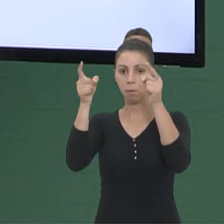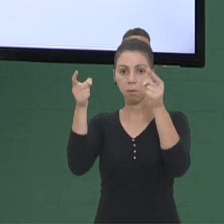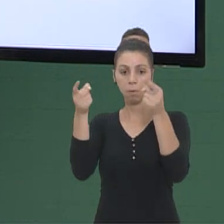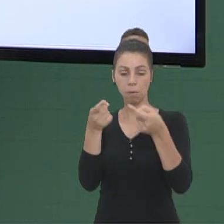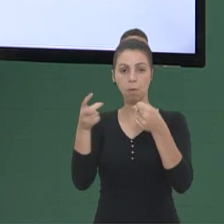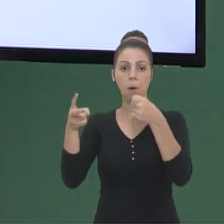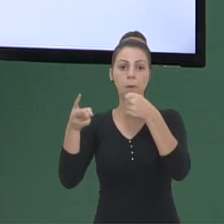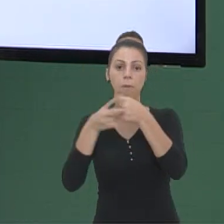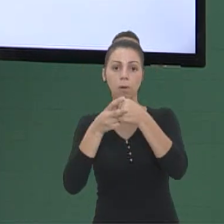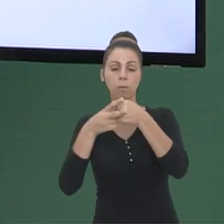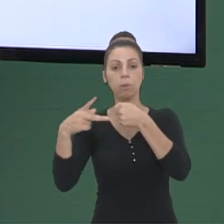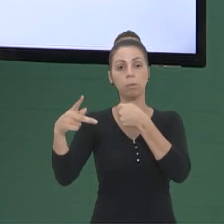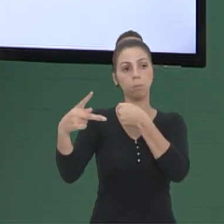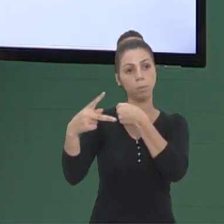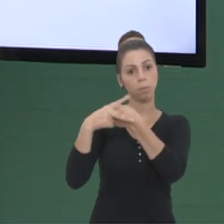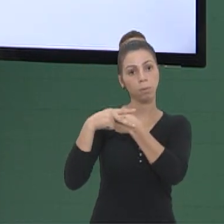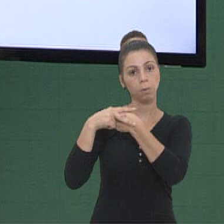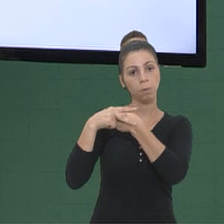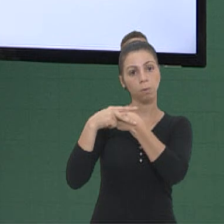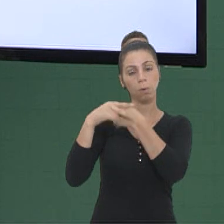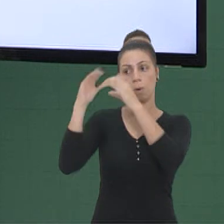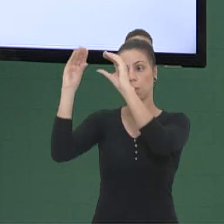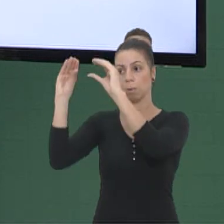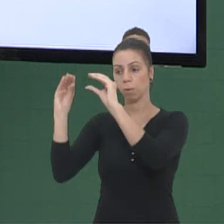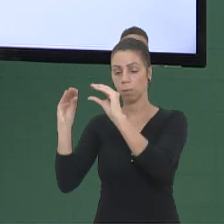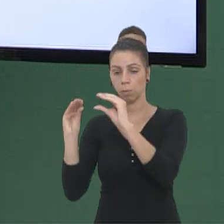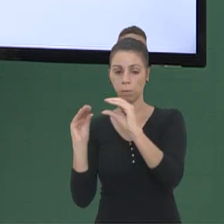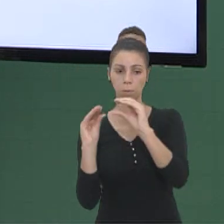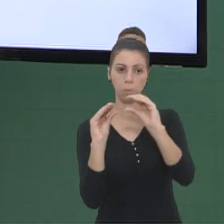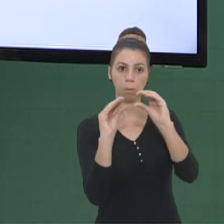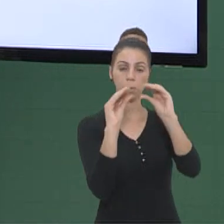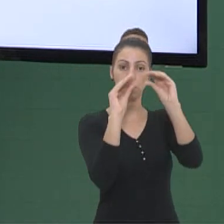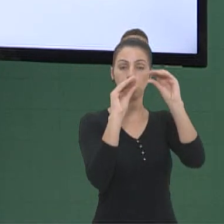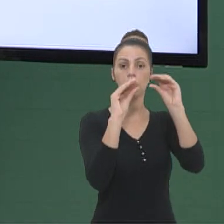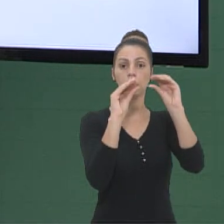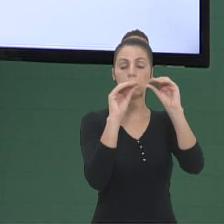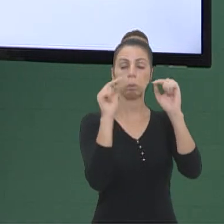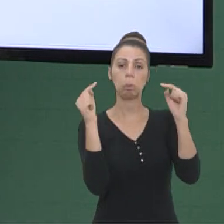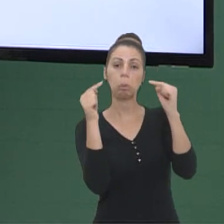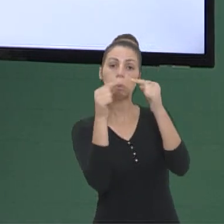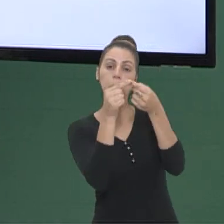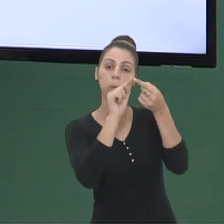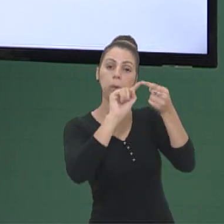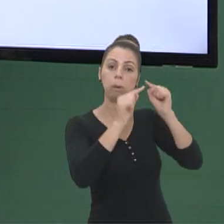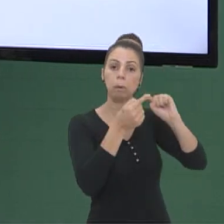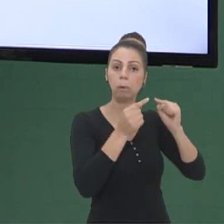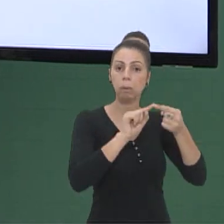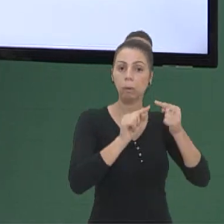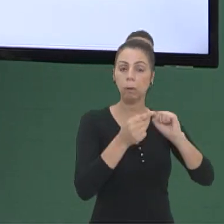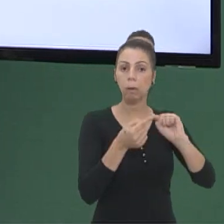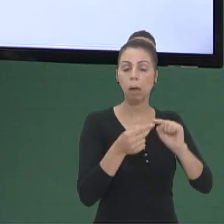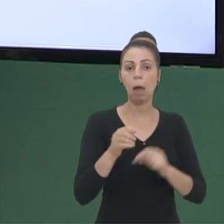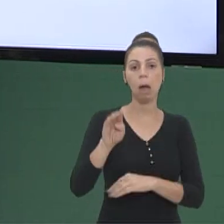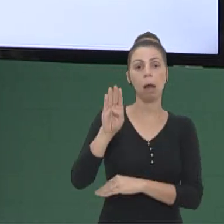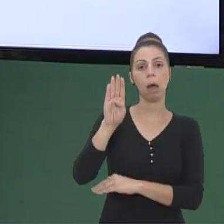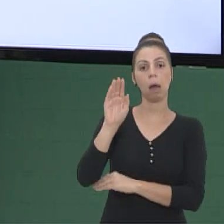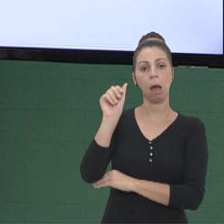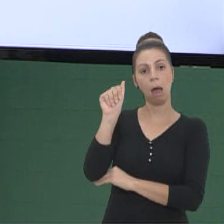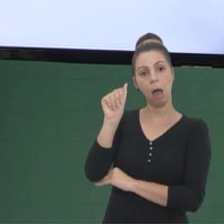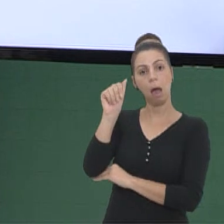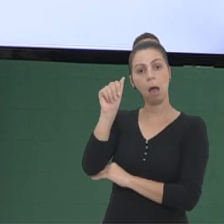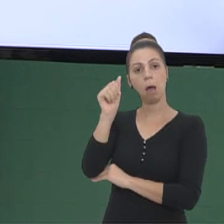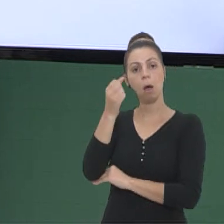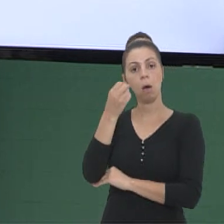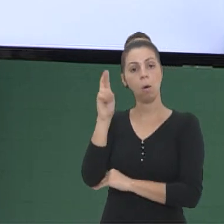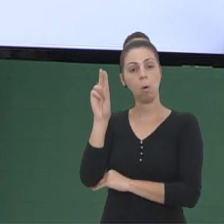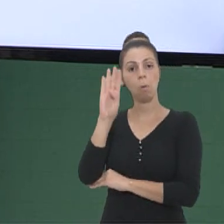verbo e o pronome, adequá-la à frase e dizer se a alternativa A ou B que está correta,